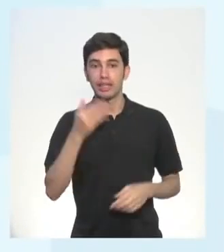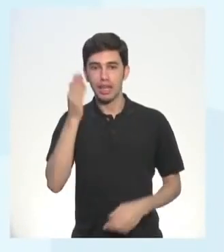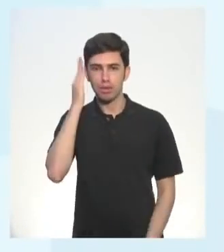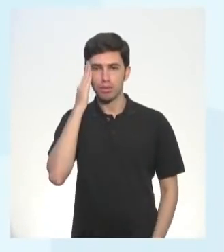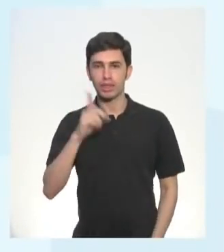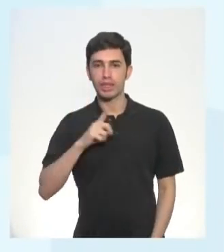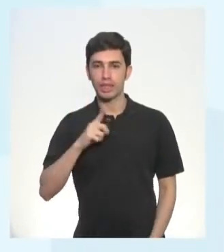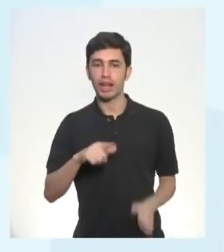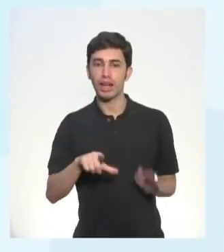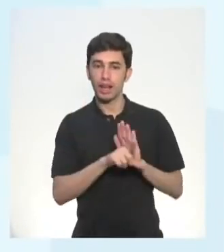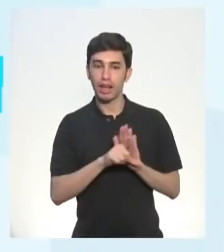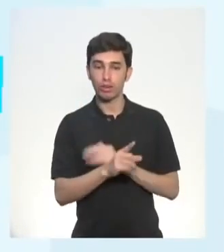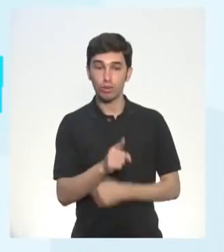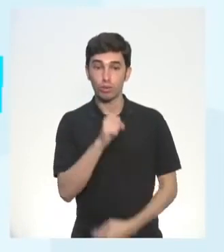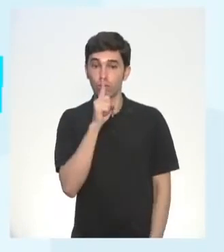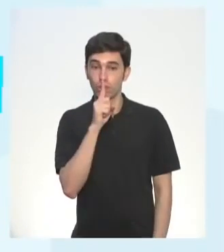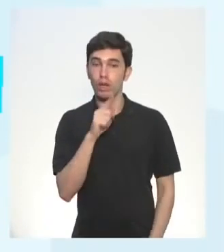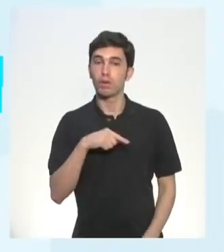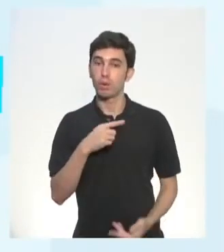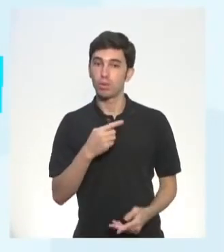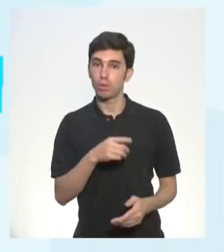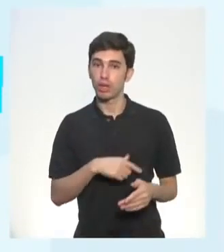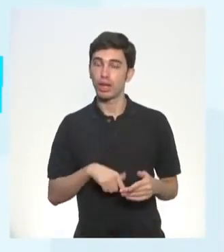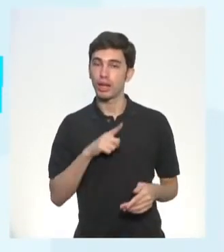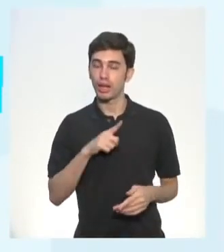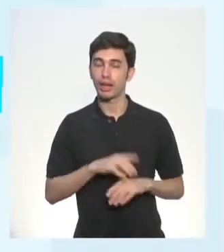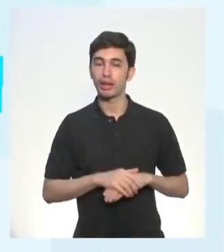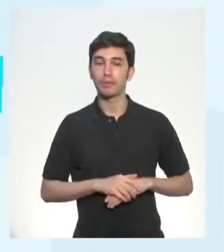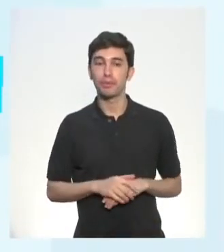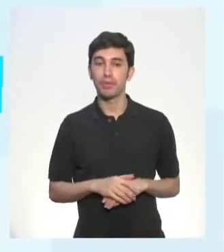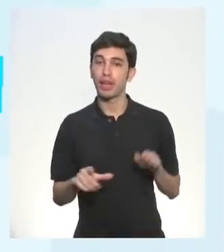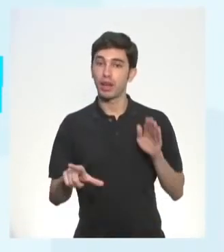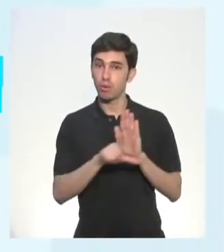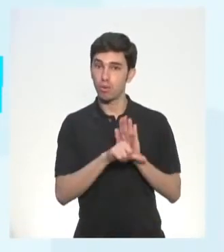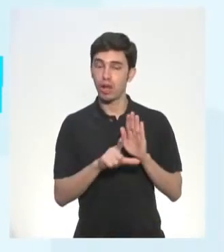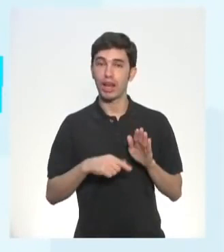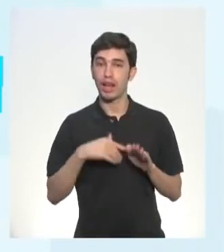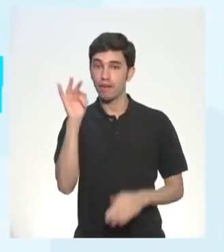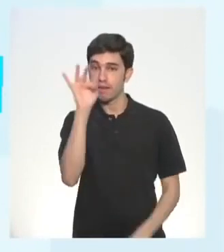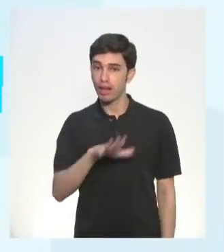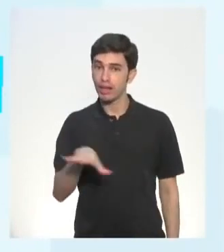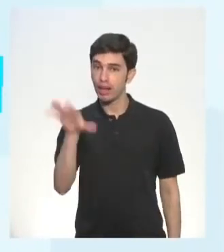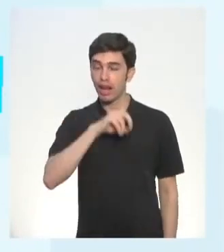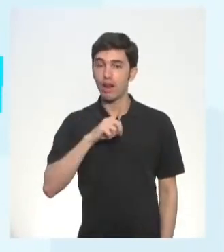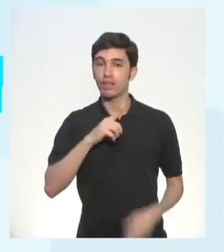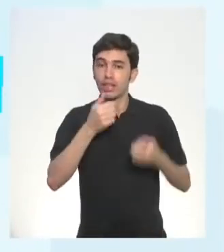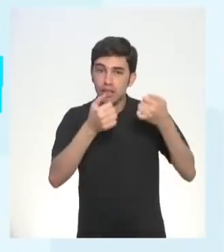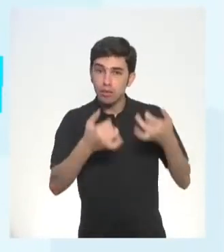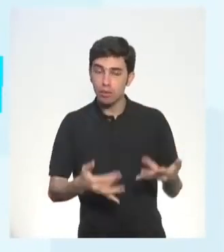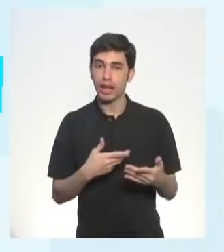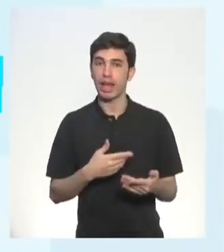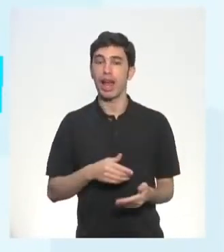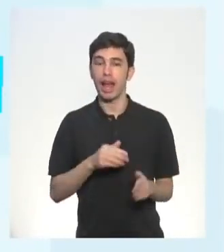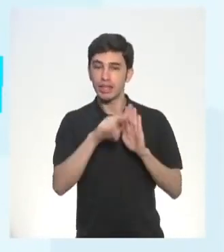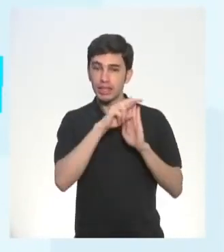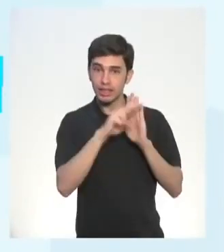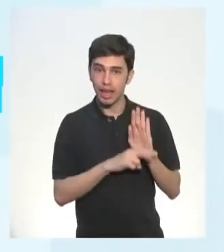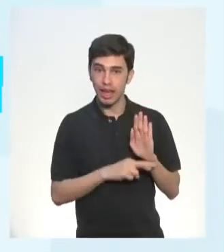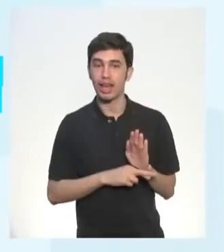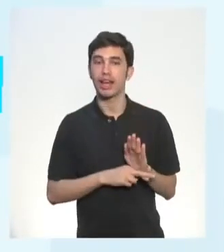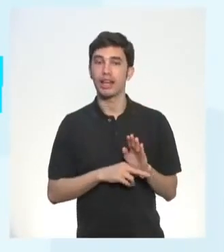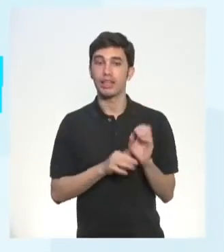10.406/2. Desculpa. Uma lei federal descreve as regras de segurança e sossego